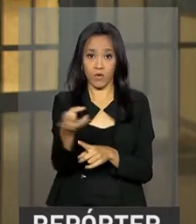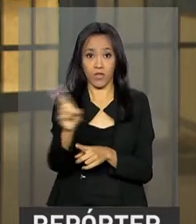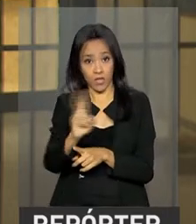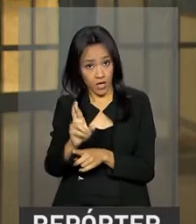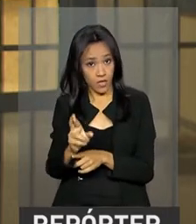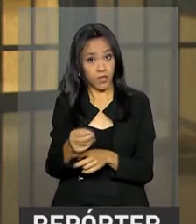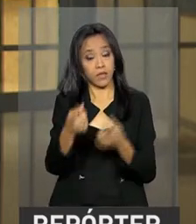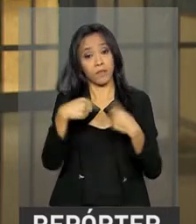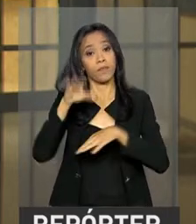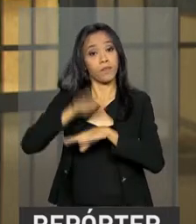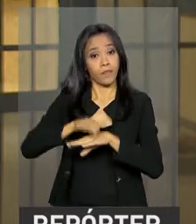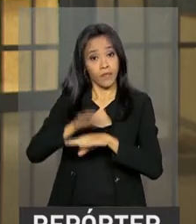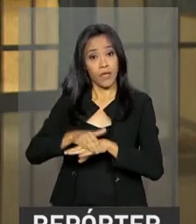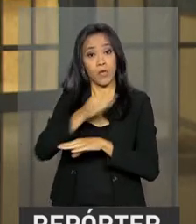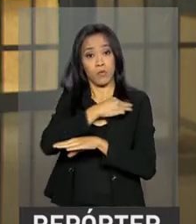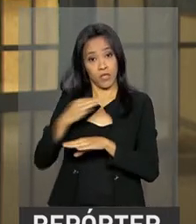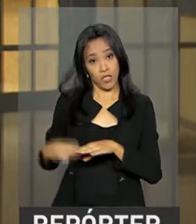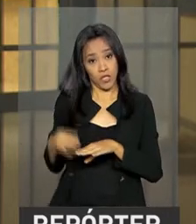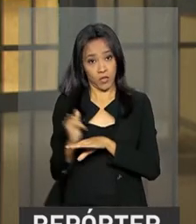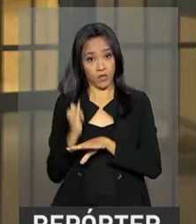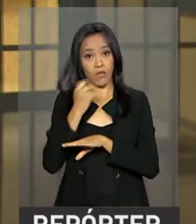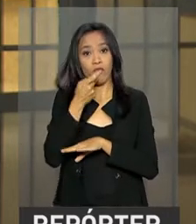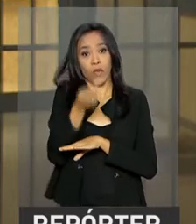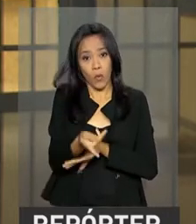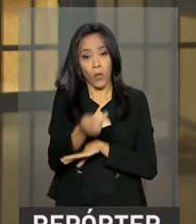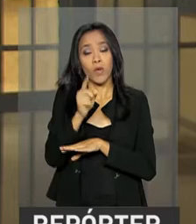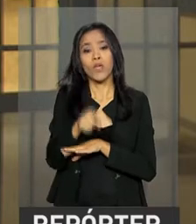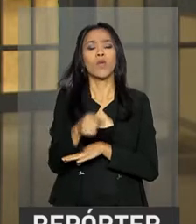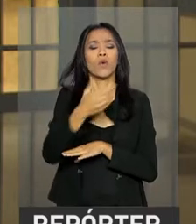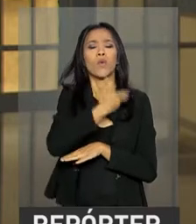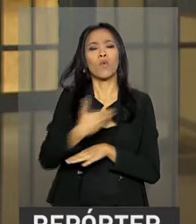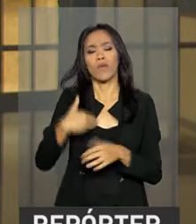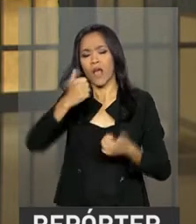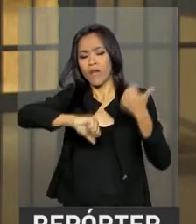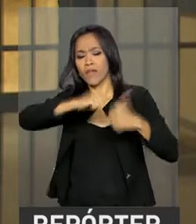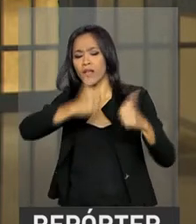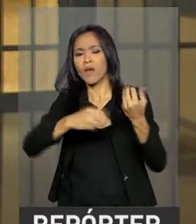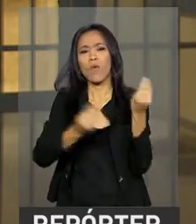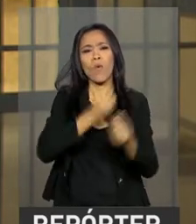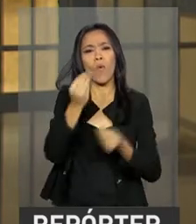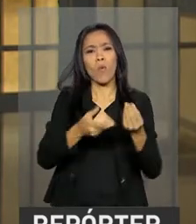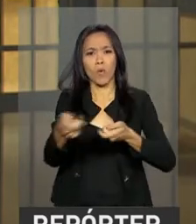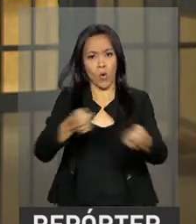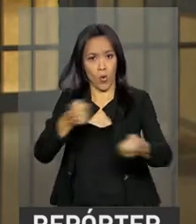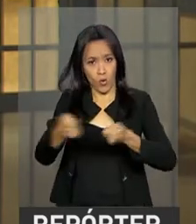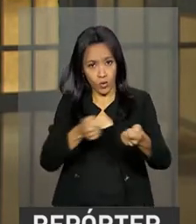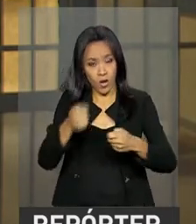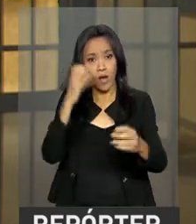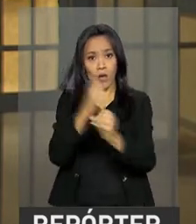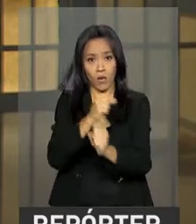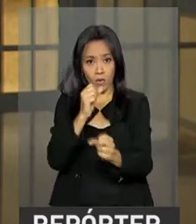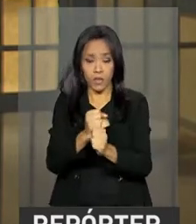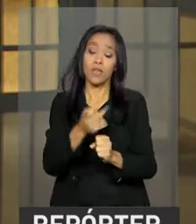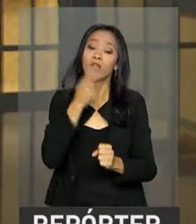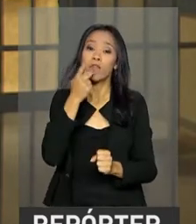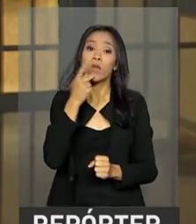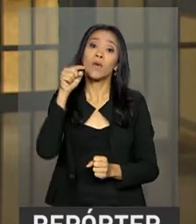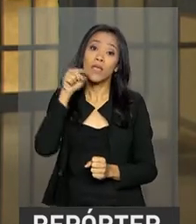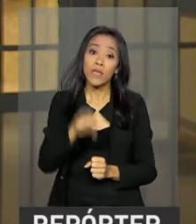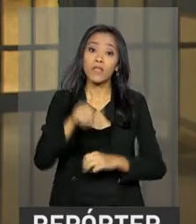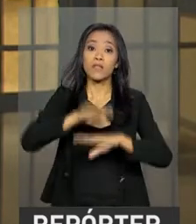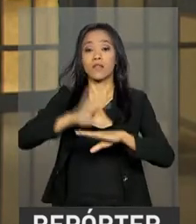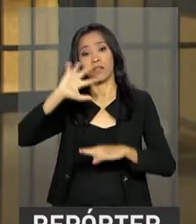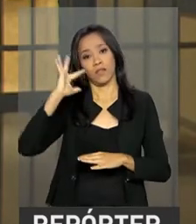reais. Segundo o ministro da Fazenda, o governo avalia como vai equilibrar a conta. Ele afirmou que essa decisão depende